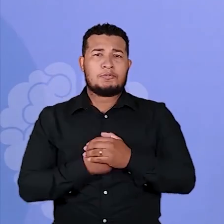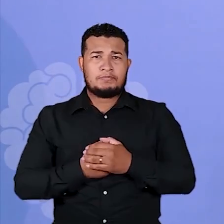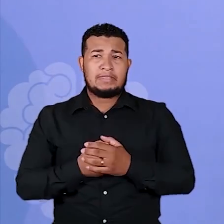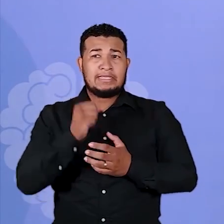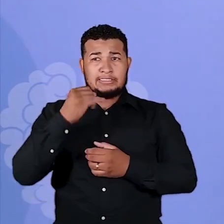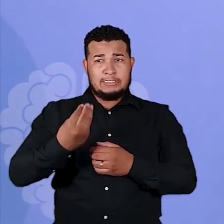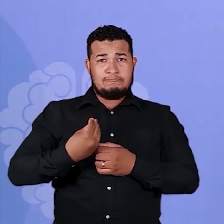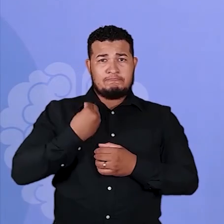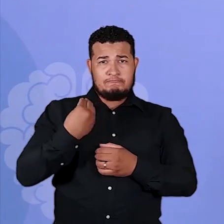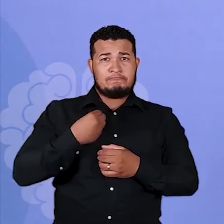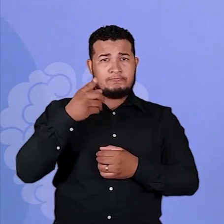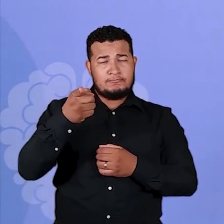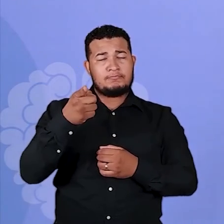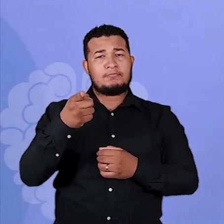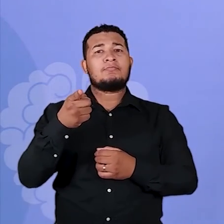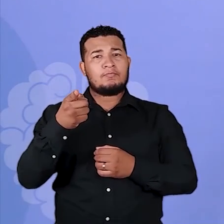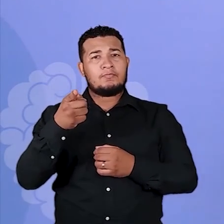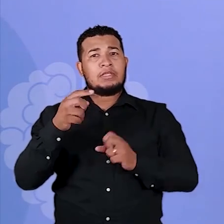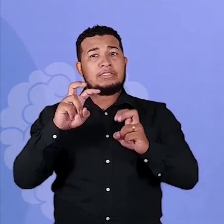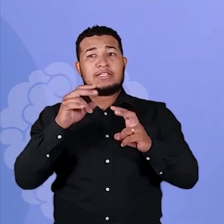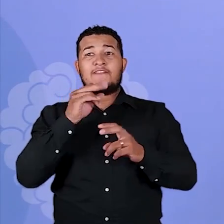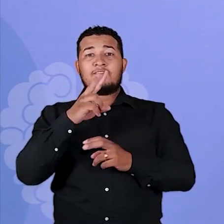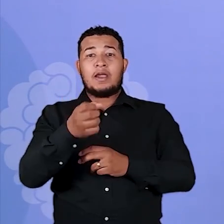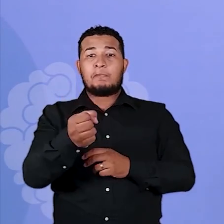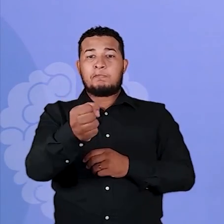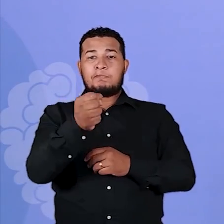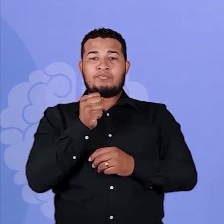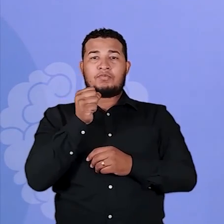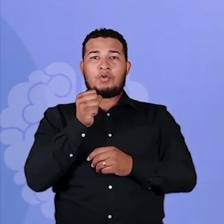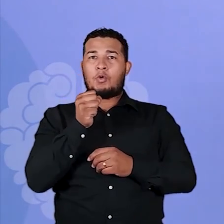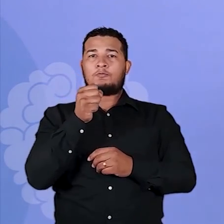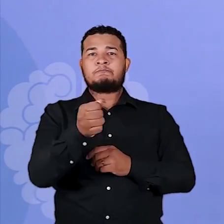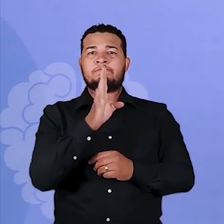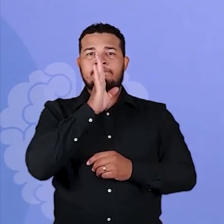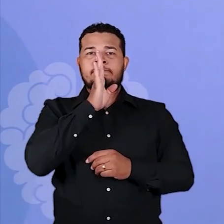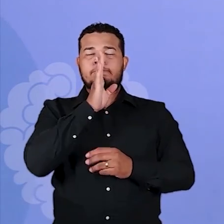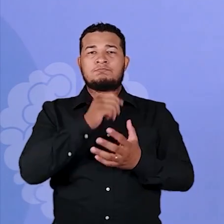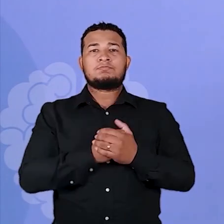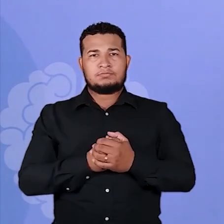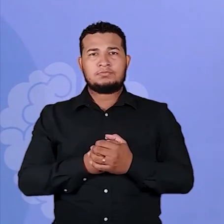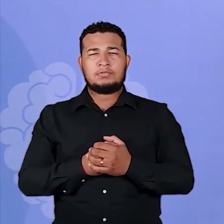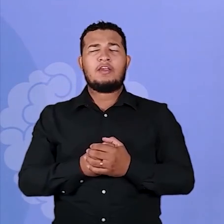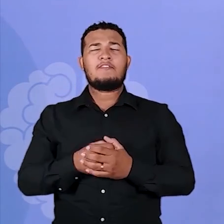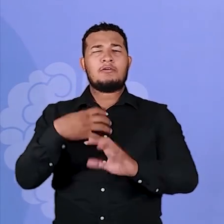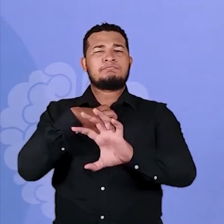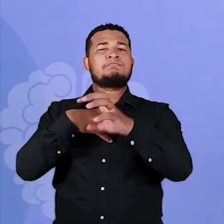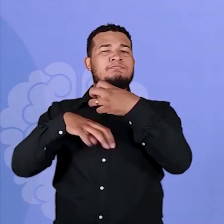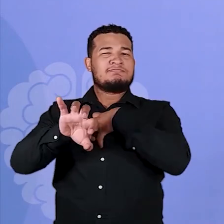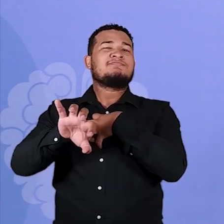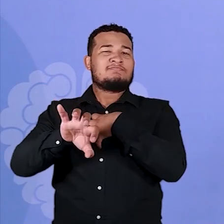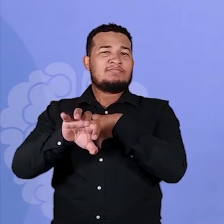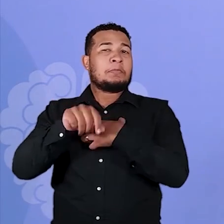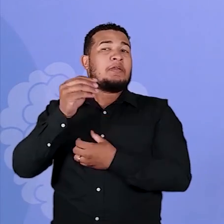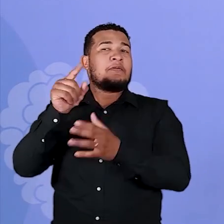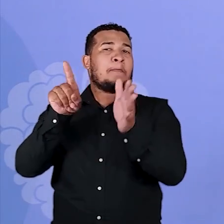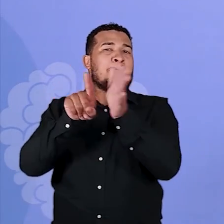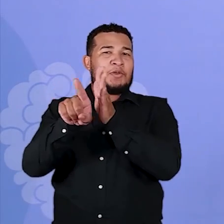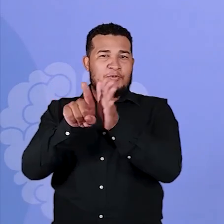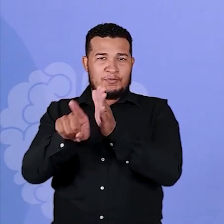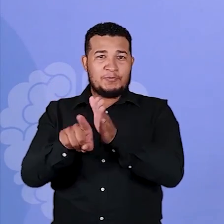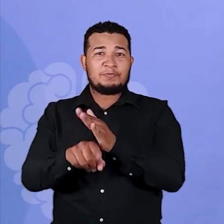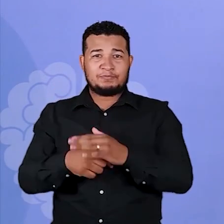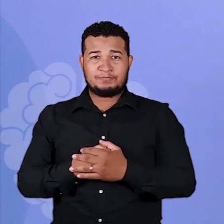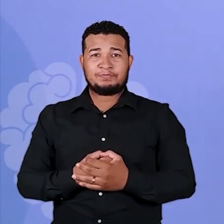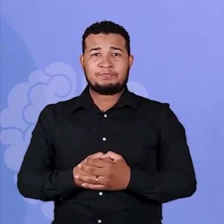decidiria se você estivesse lá decidindo se você vai puxar a alavanca ou não. Coloquem eles nessa posição e façam